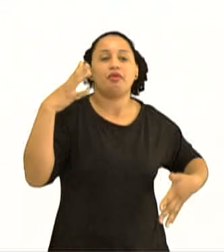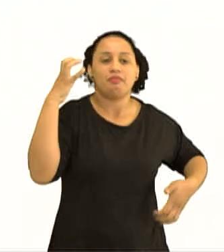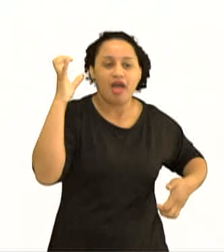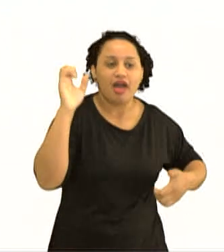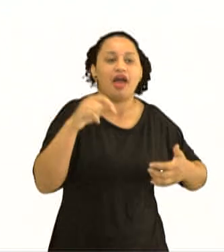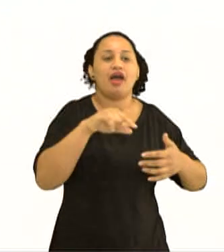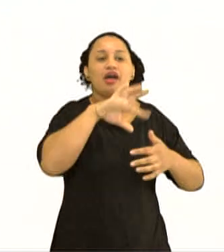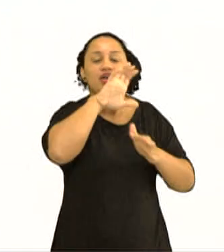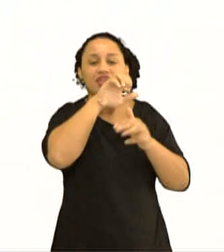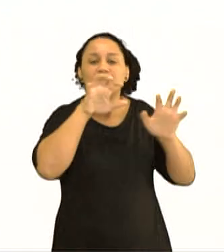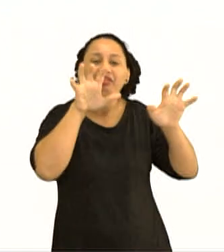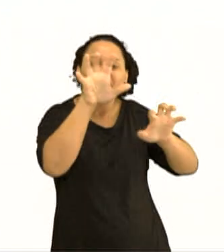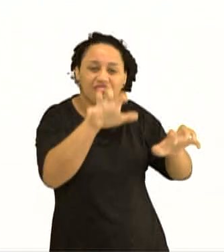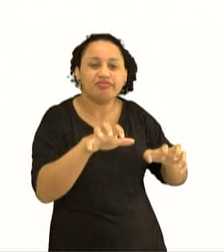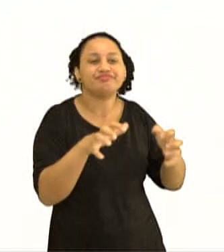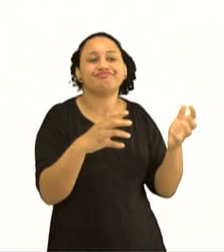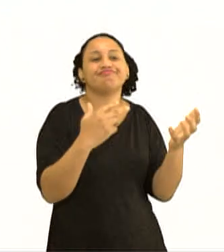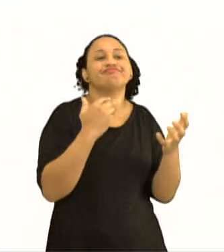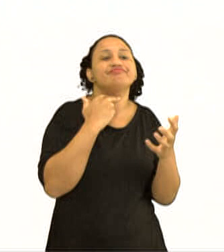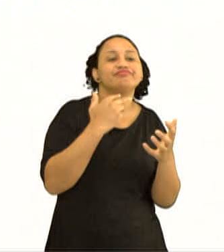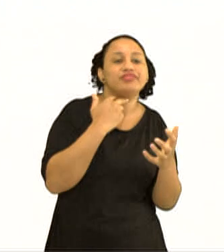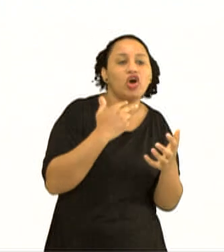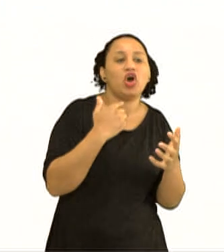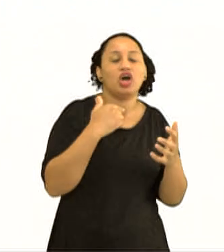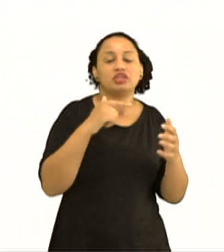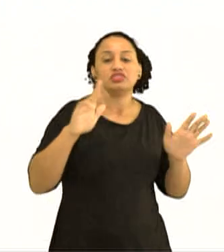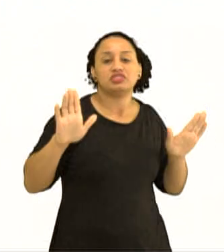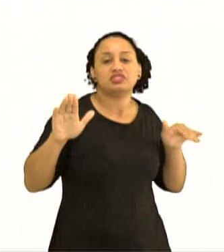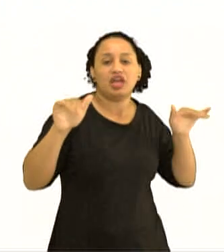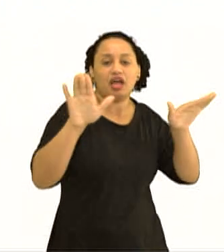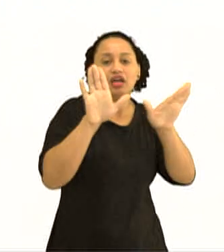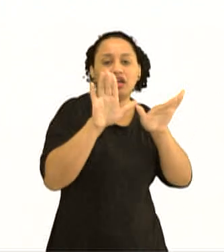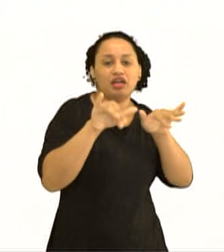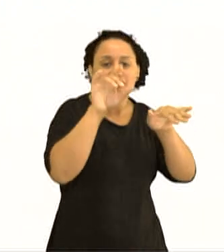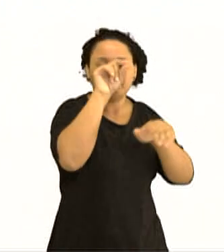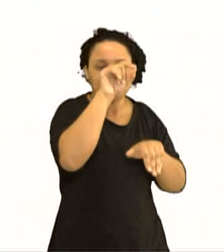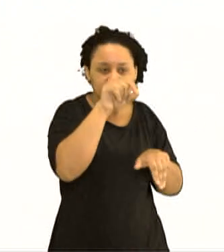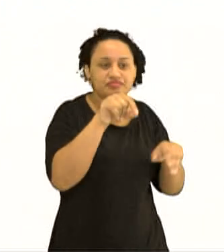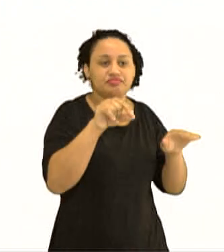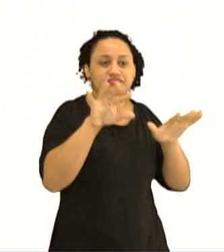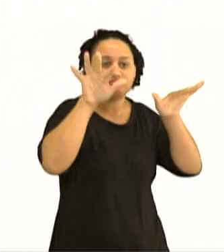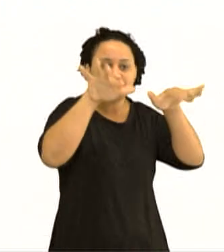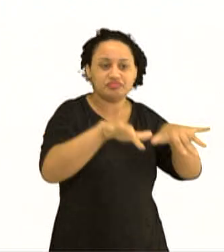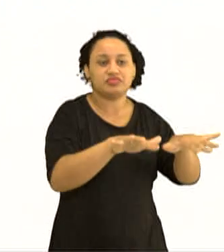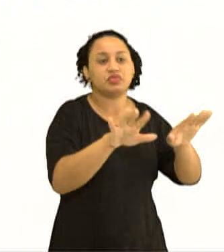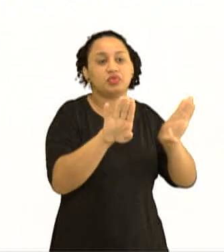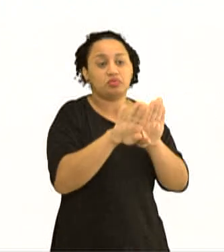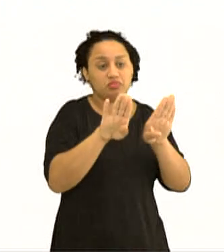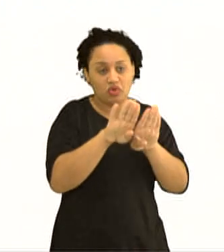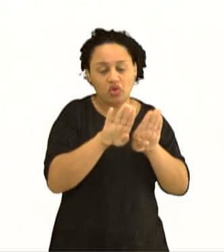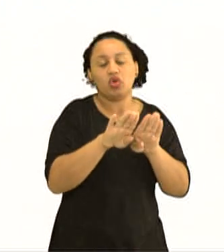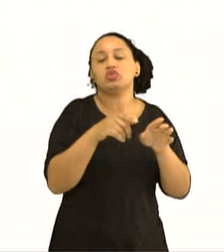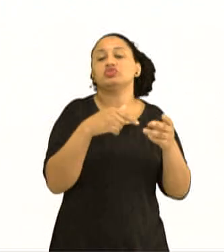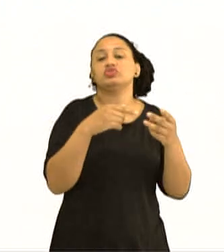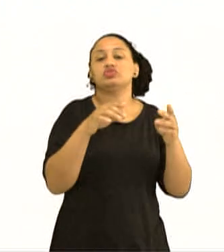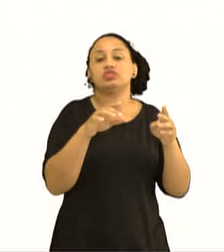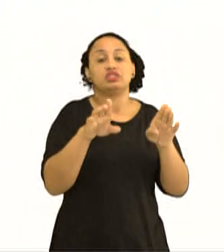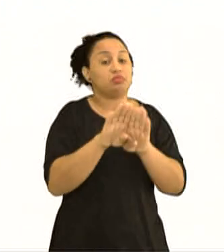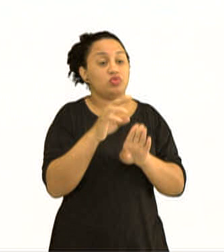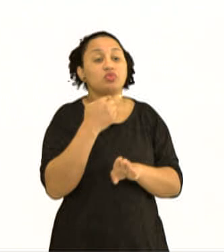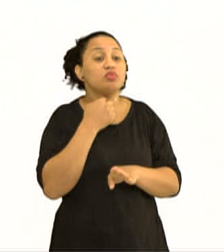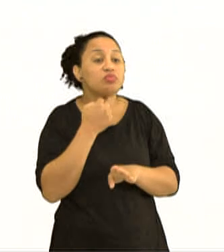falcão, condor, águia, répteis, animais de sangue frio, anfíbios e insetos. Além disso, há